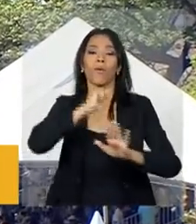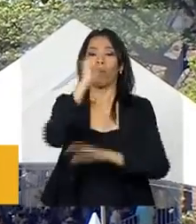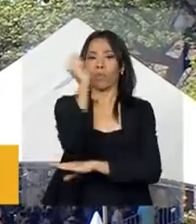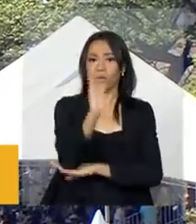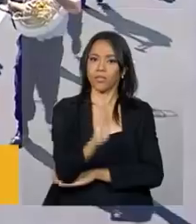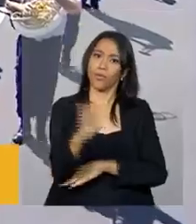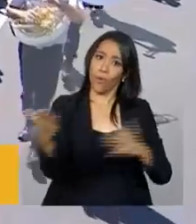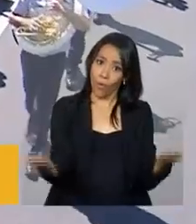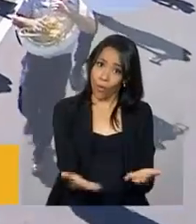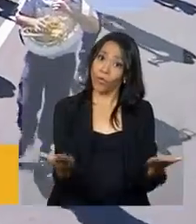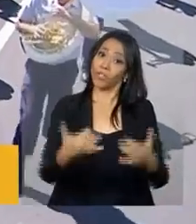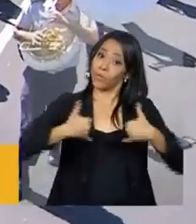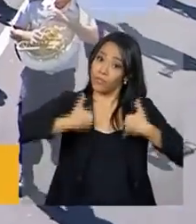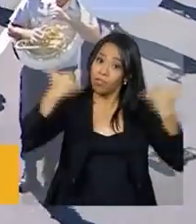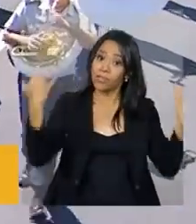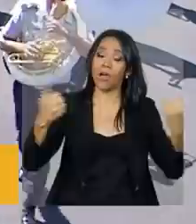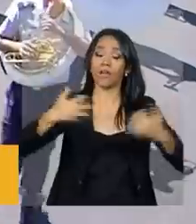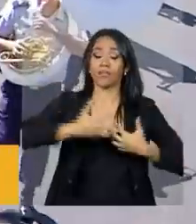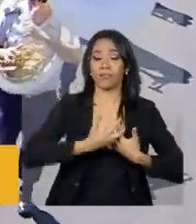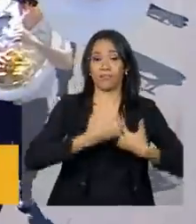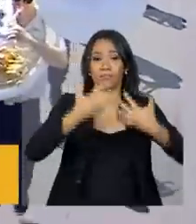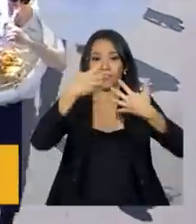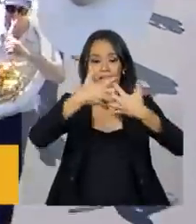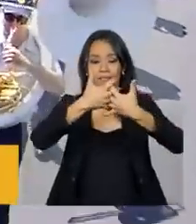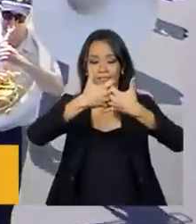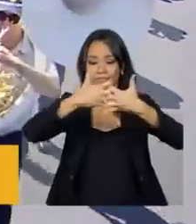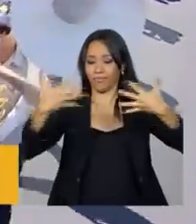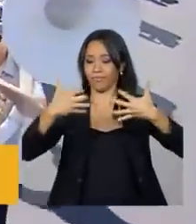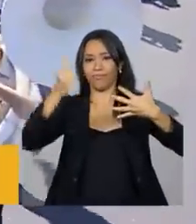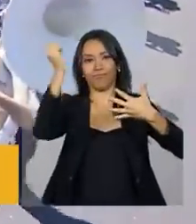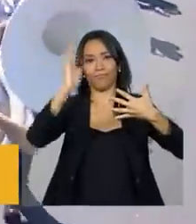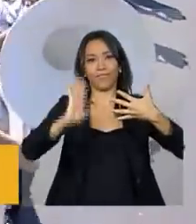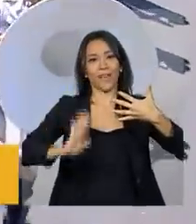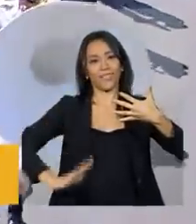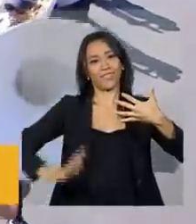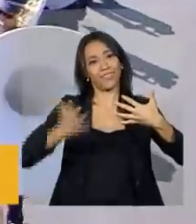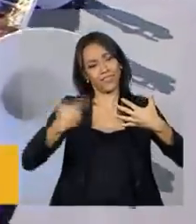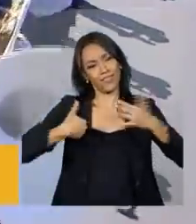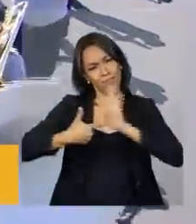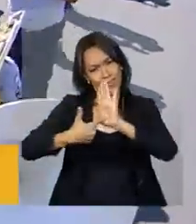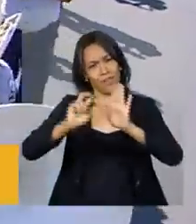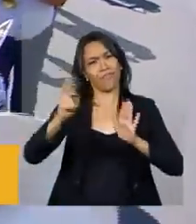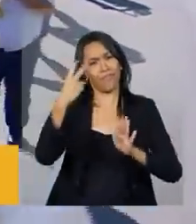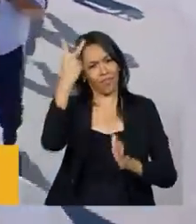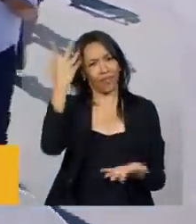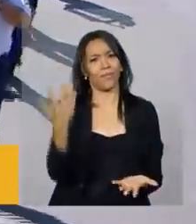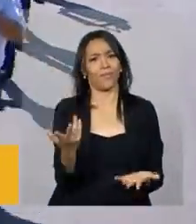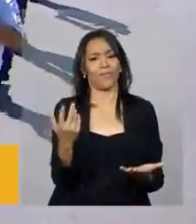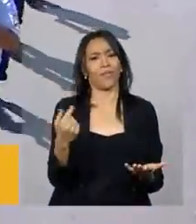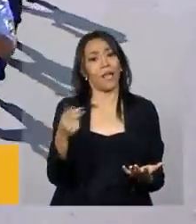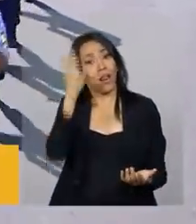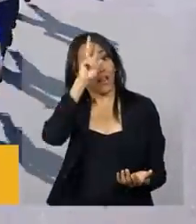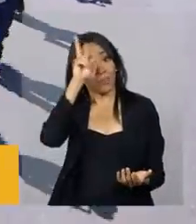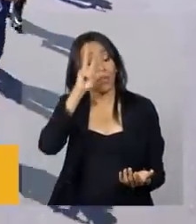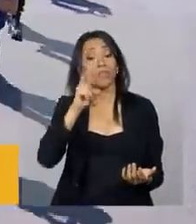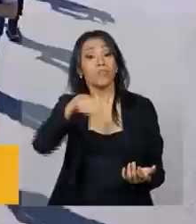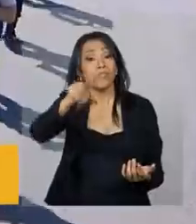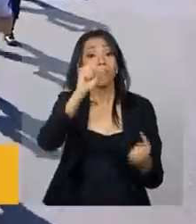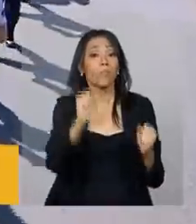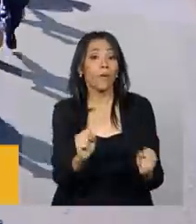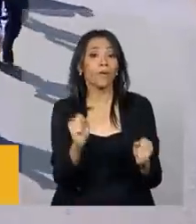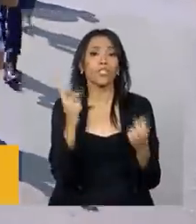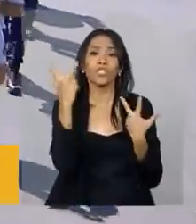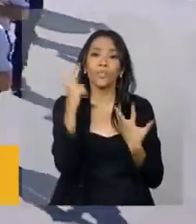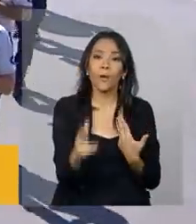no aniversário de nossa independência e data mais importante de mostrar nosso valor de nação. Lembrando que você pode fazer como os